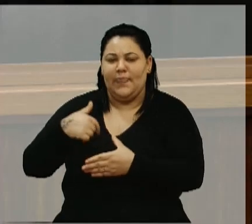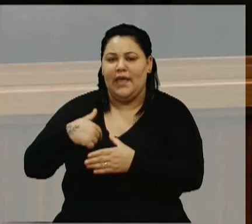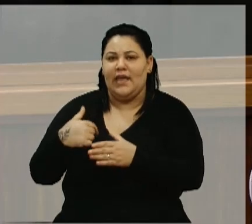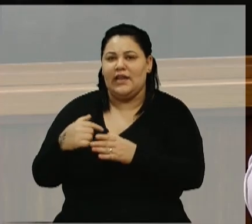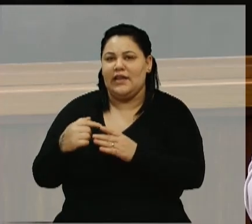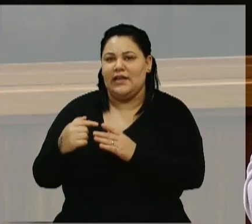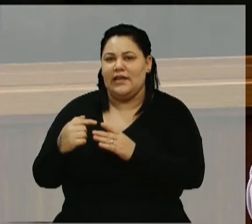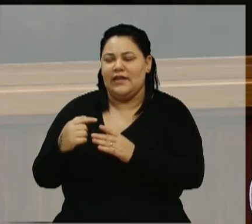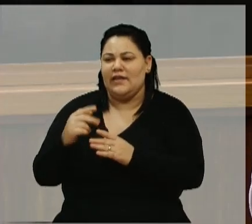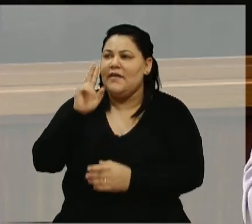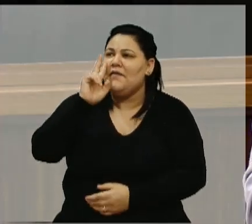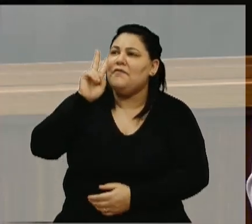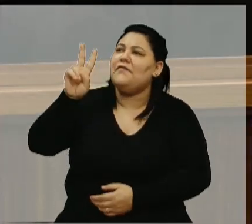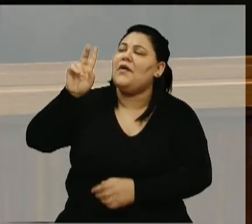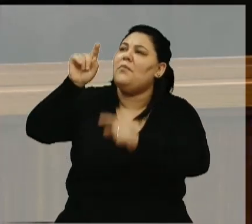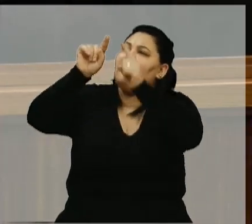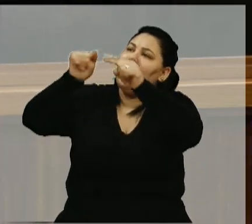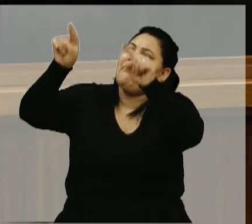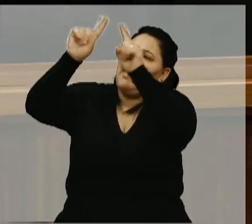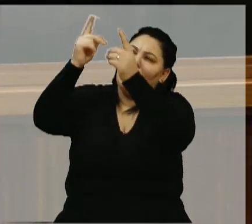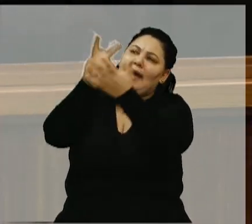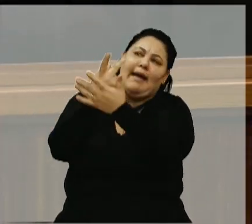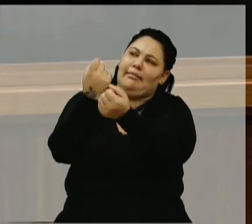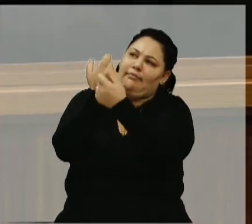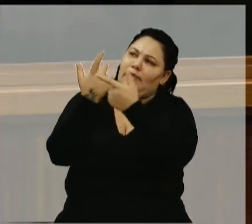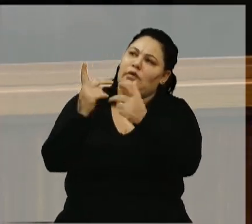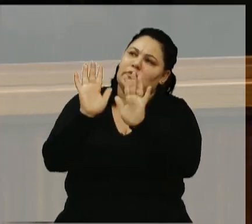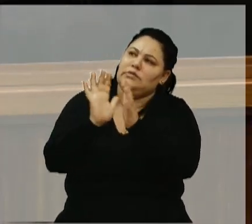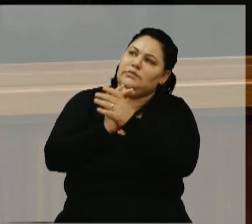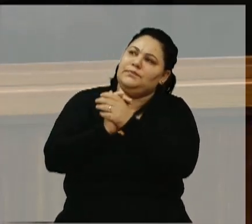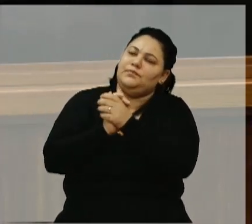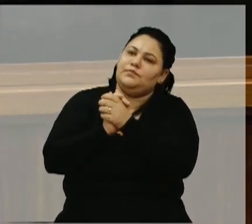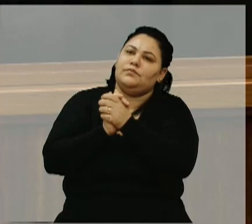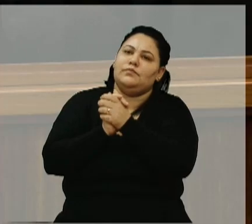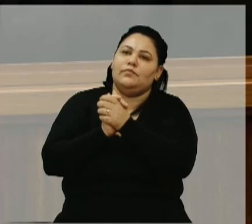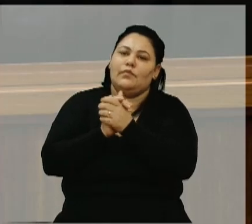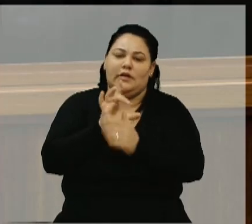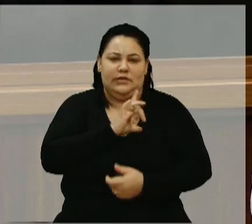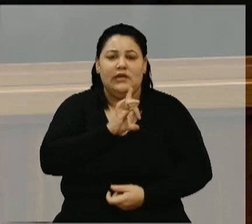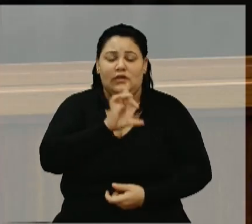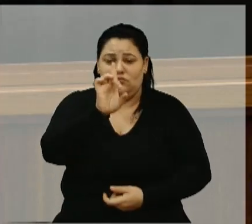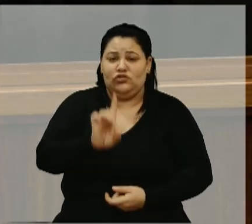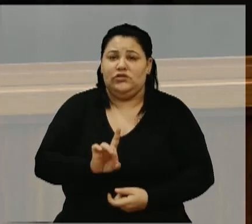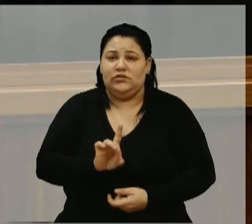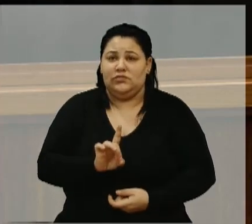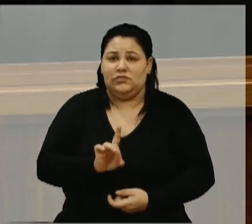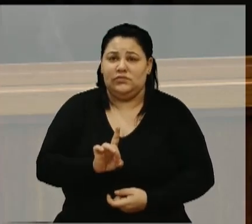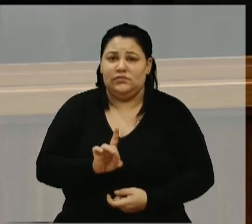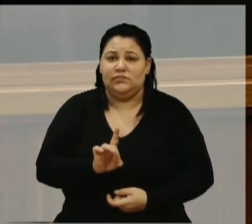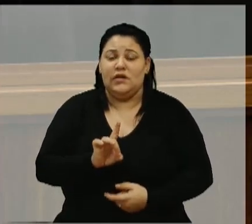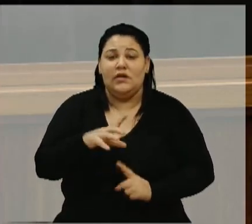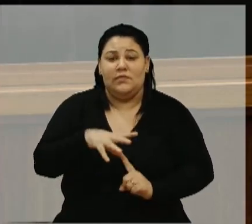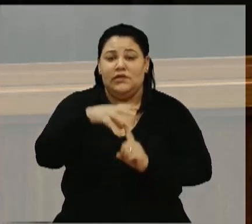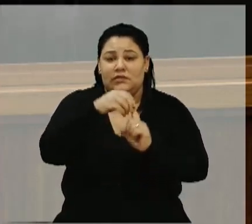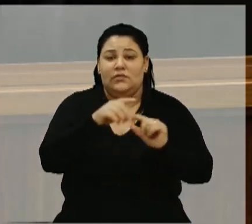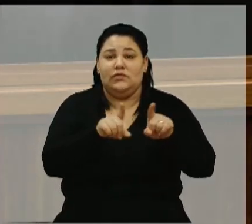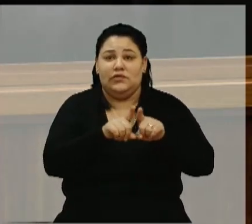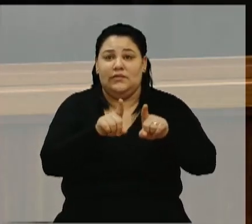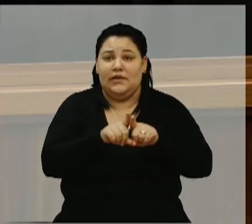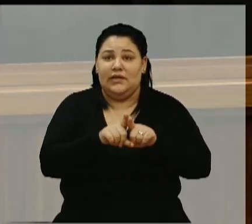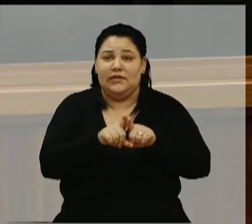uma placa irregular, vamos dizer assim, ele tem o direito e, principalmente,